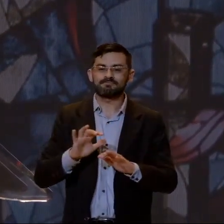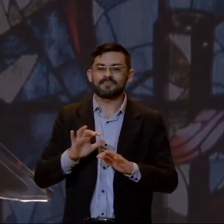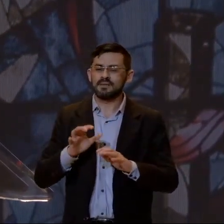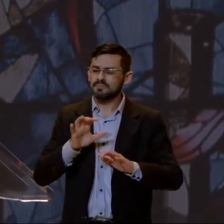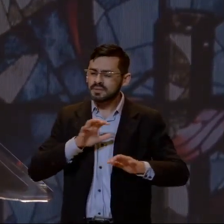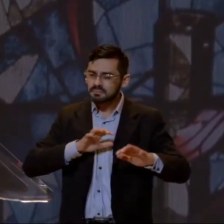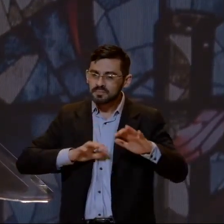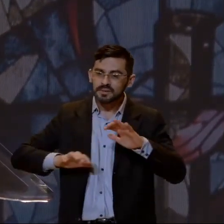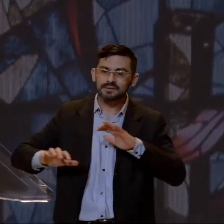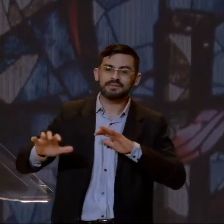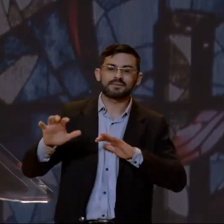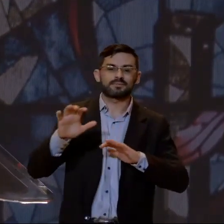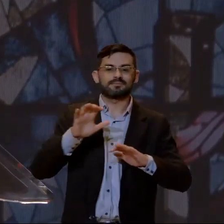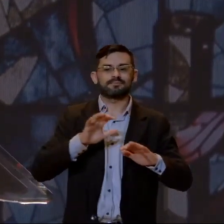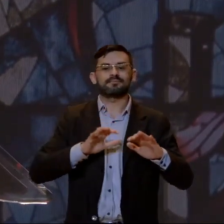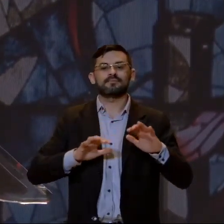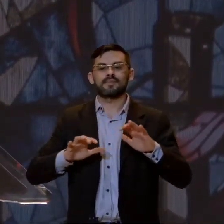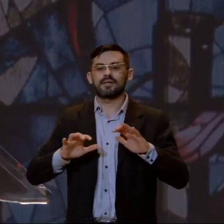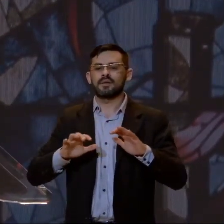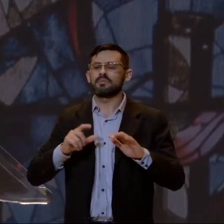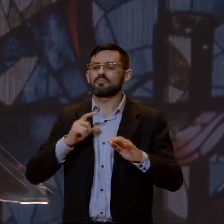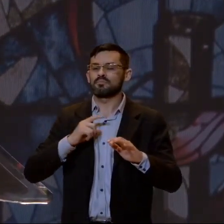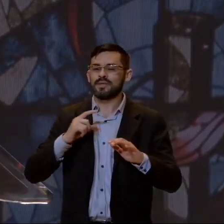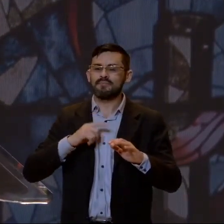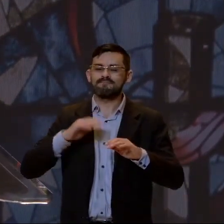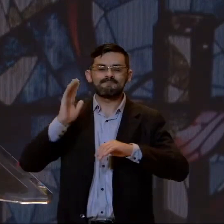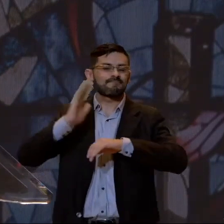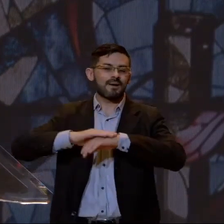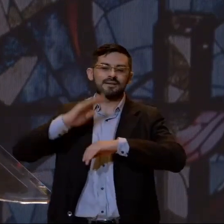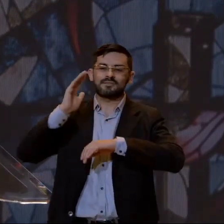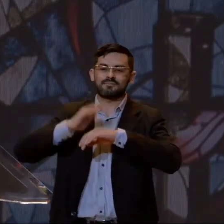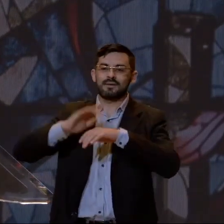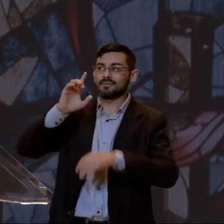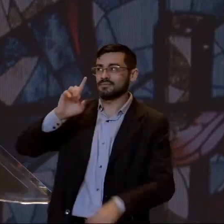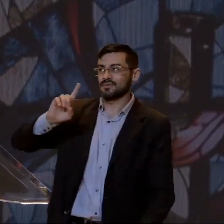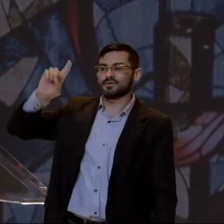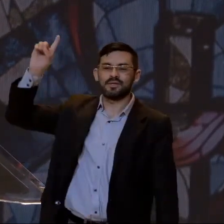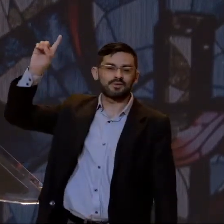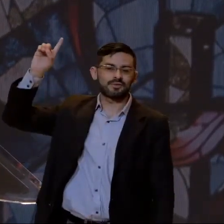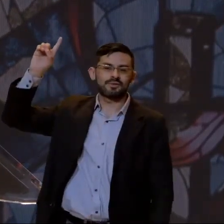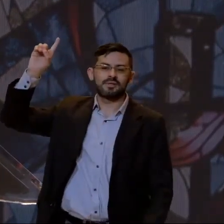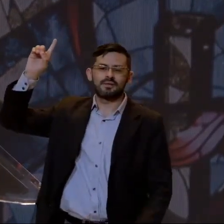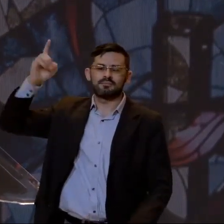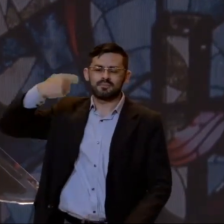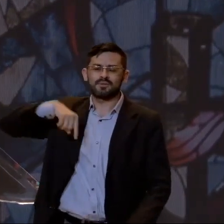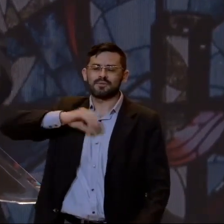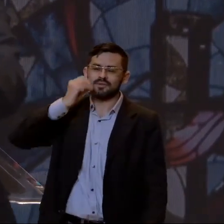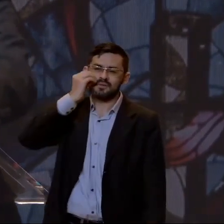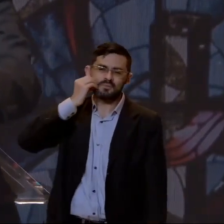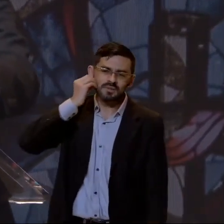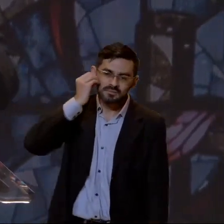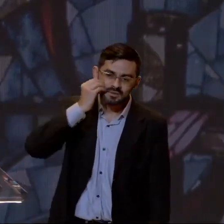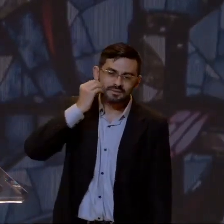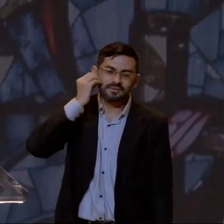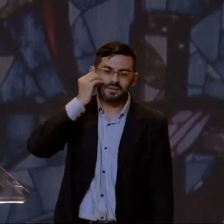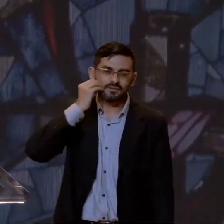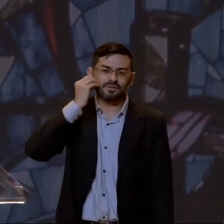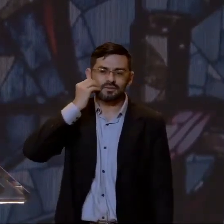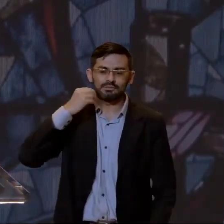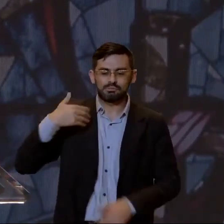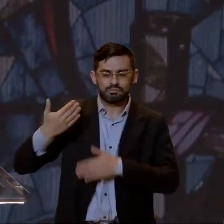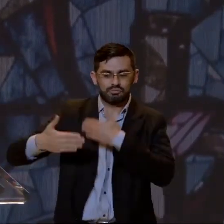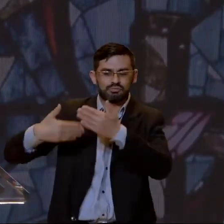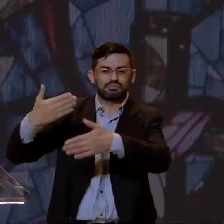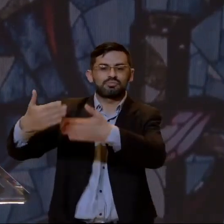apenas preparando, porque tem muito mais de Deus para ser experimentado e ser vivido nos